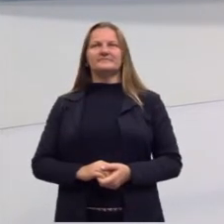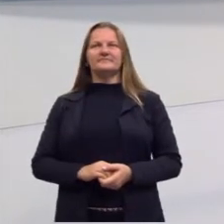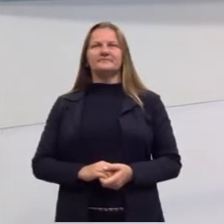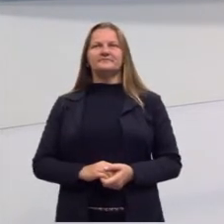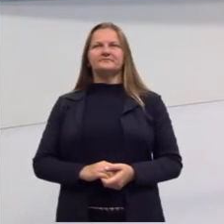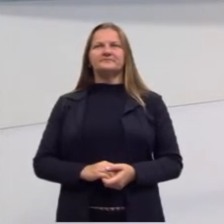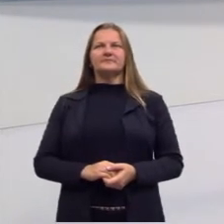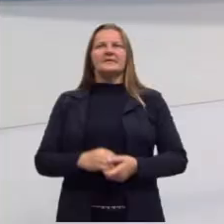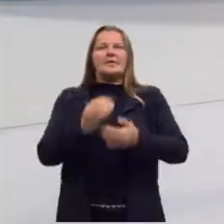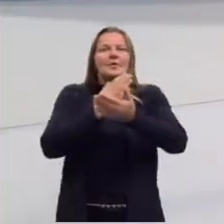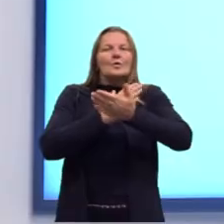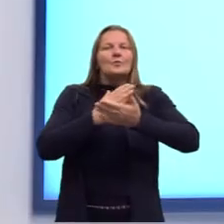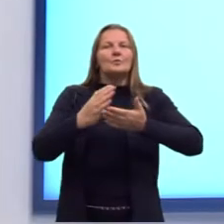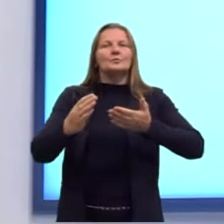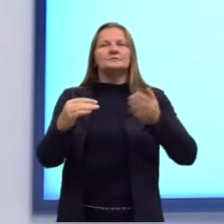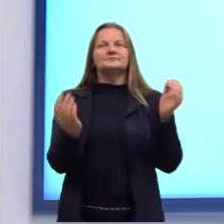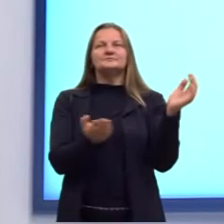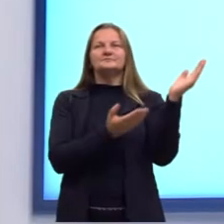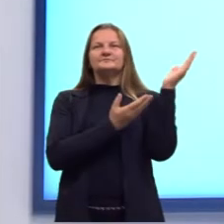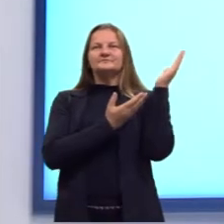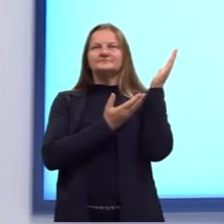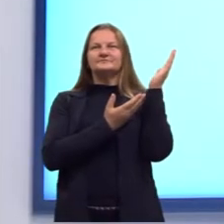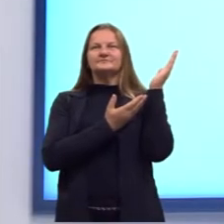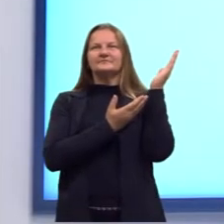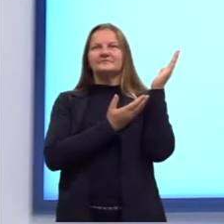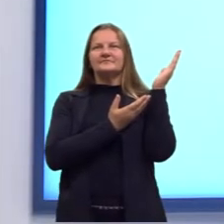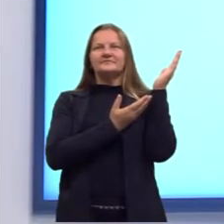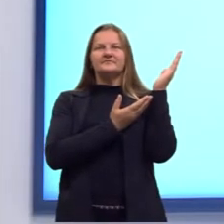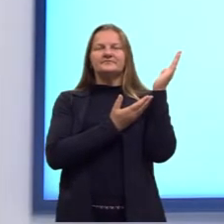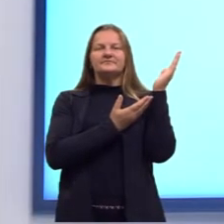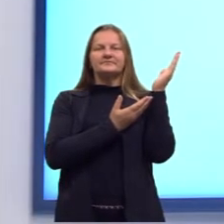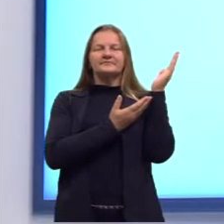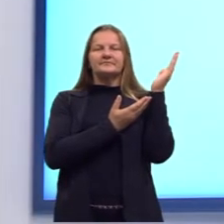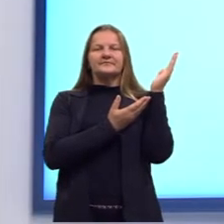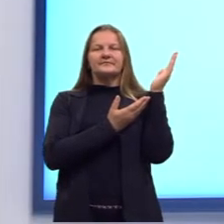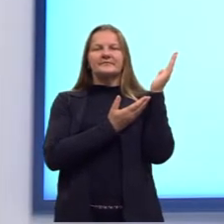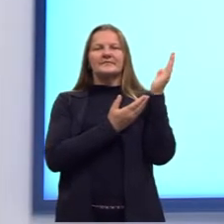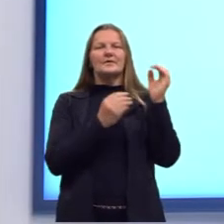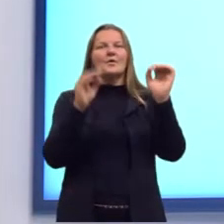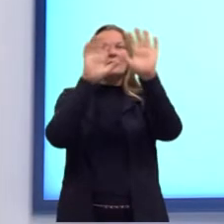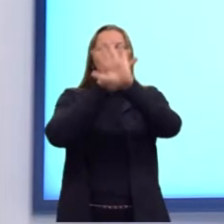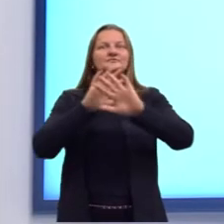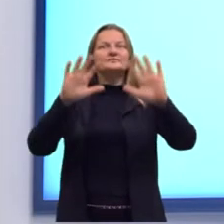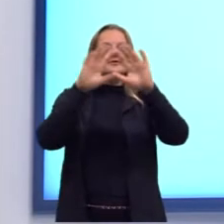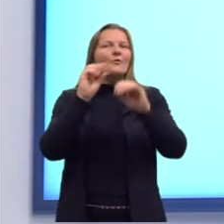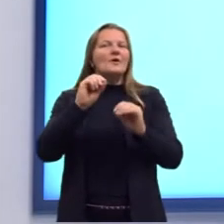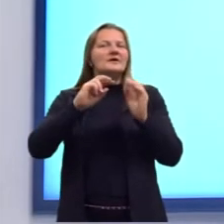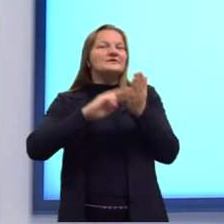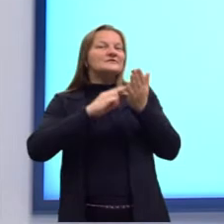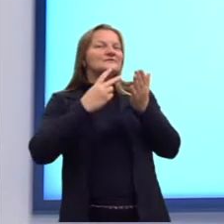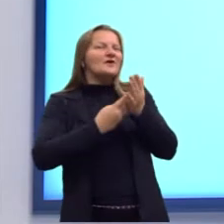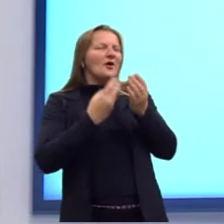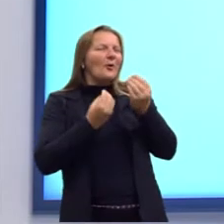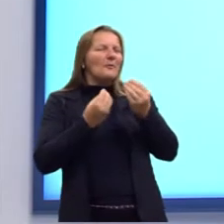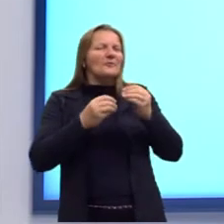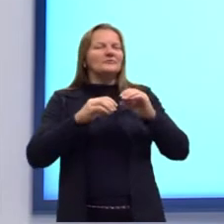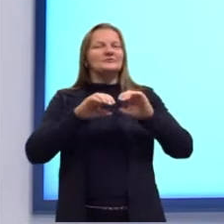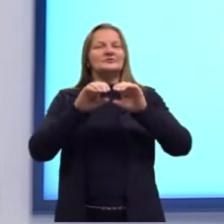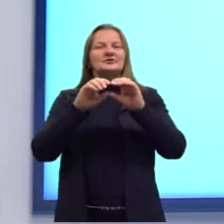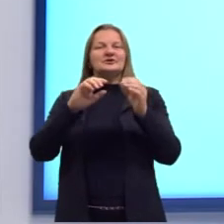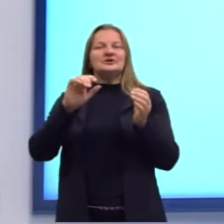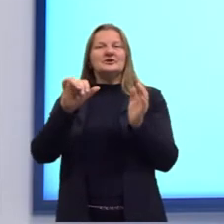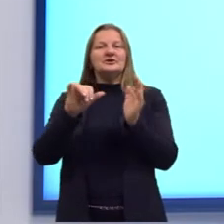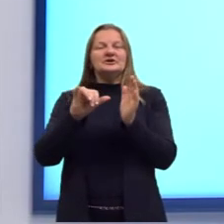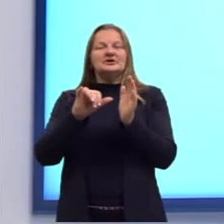bom então para iniciar a gente precisa entender assim razoavelmente né O que significa quando a gente tá falando em